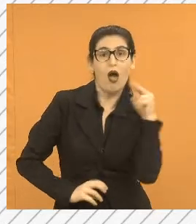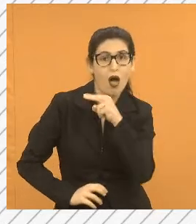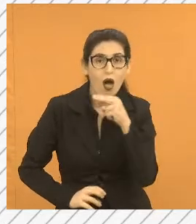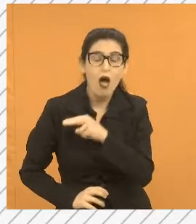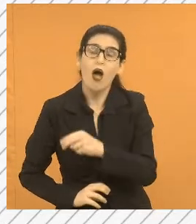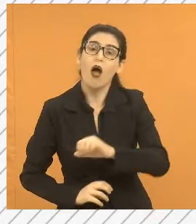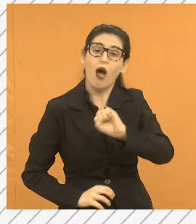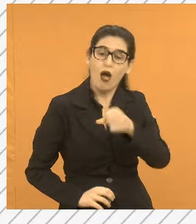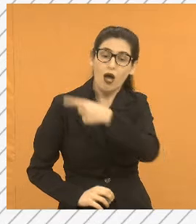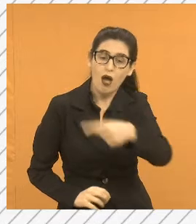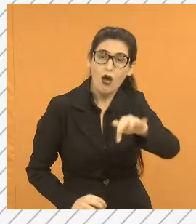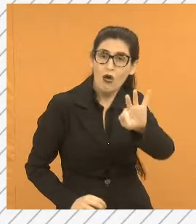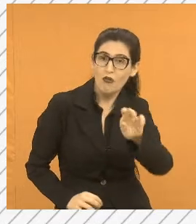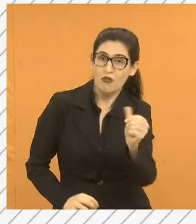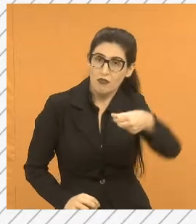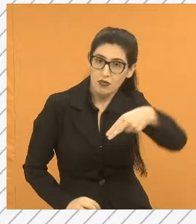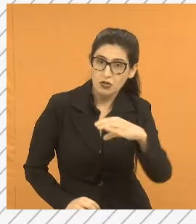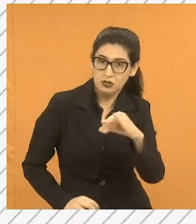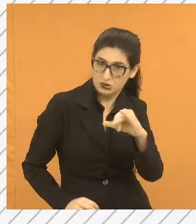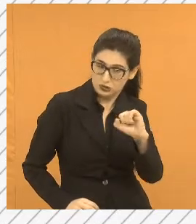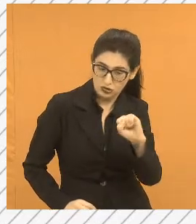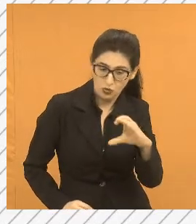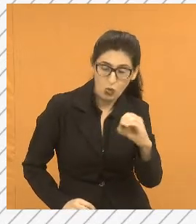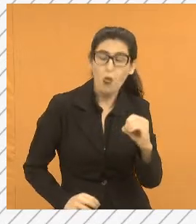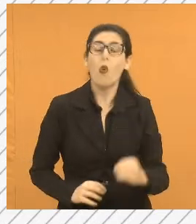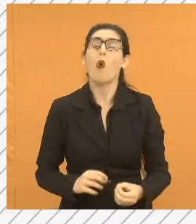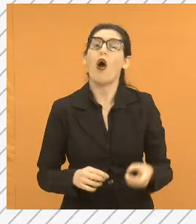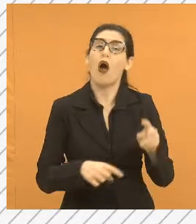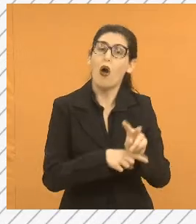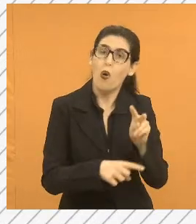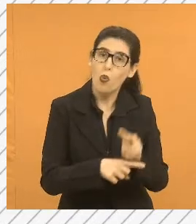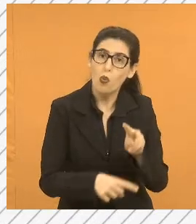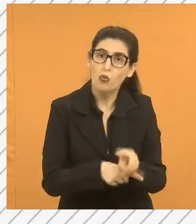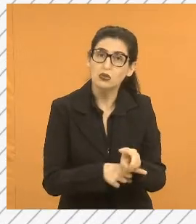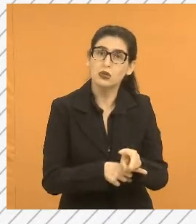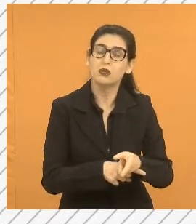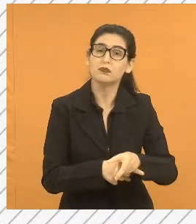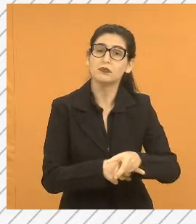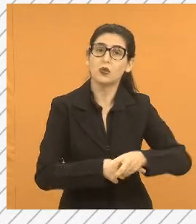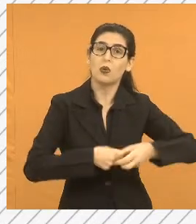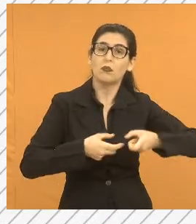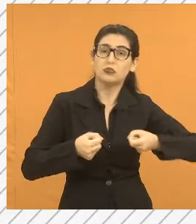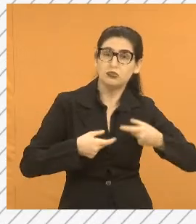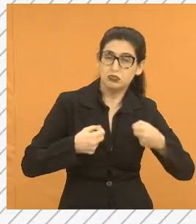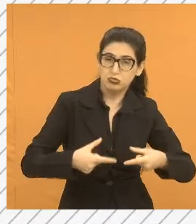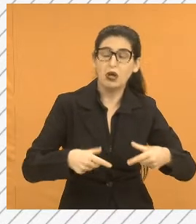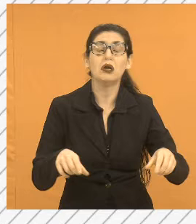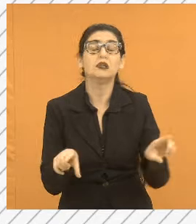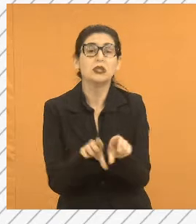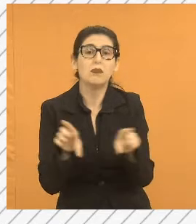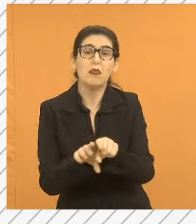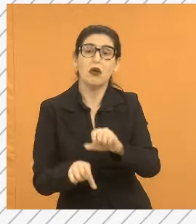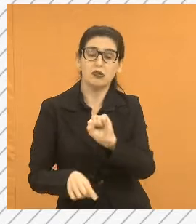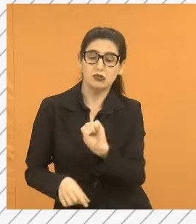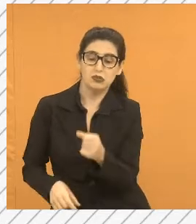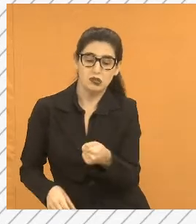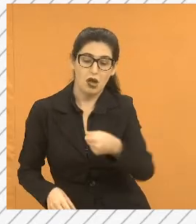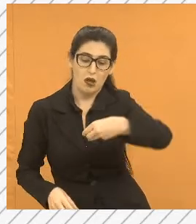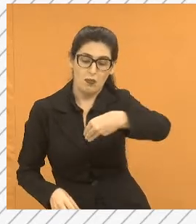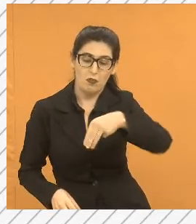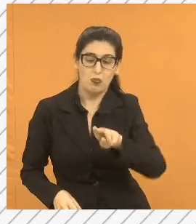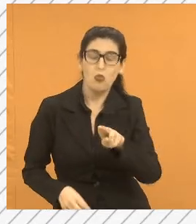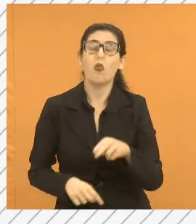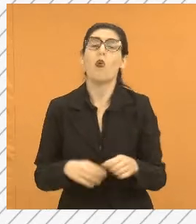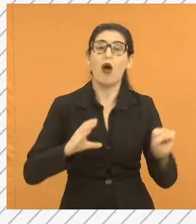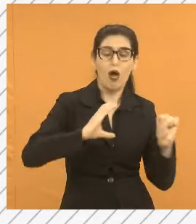Hospital São Francisco com o pronto-socorro obstétrico e o SAMU. Na atenção hospitalar, a Santa